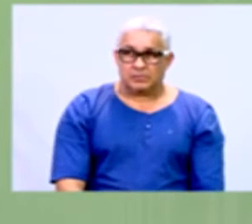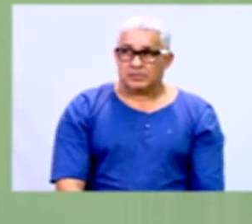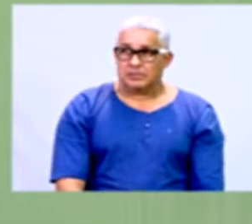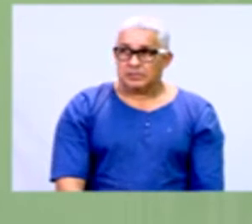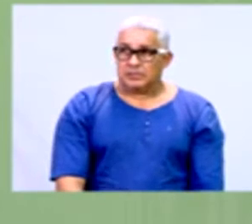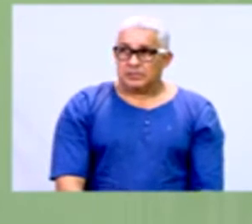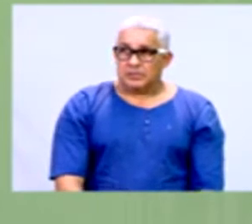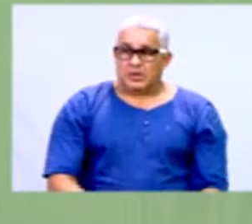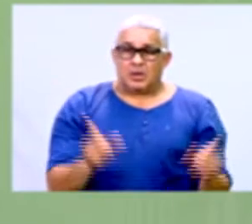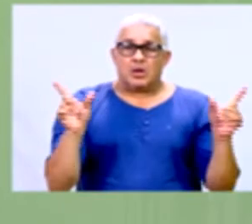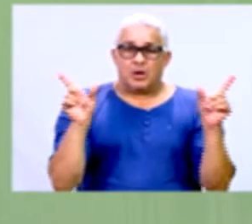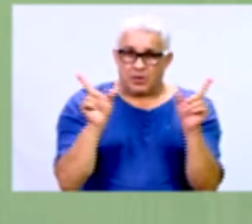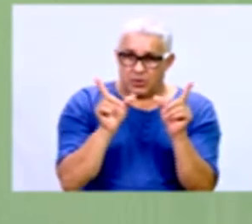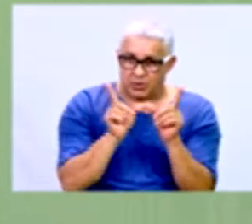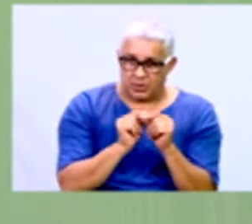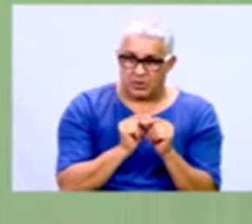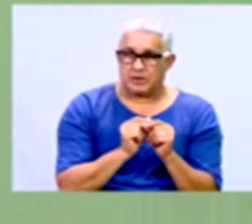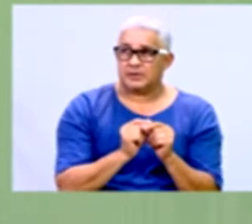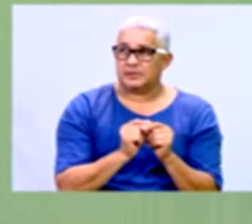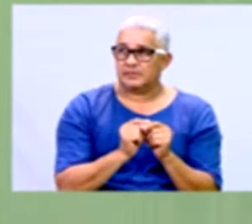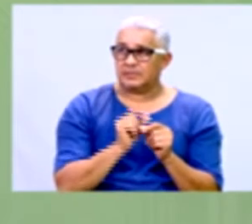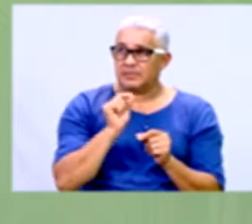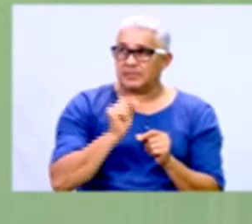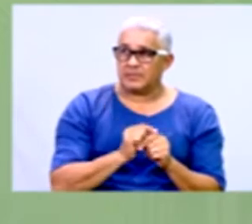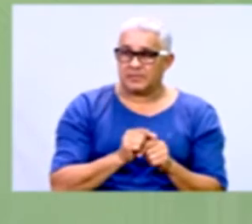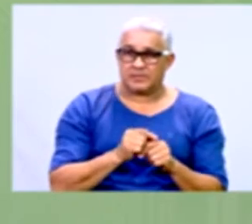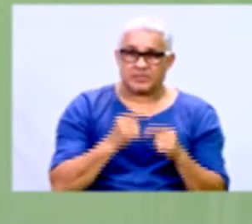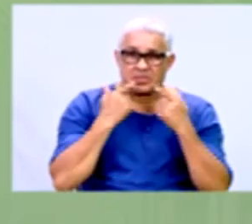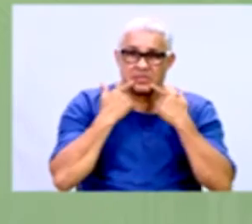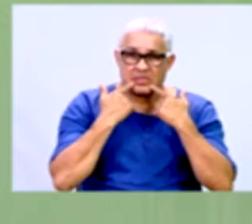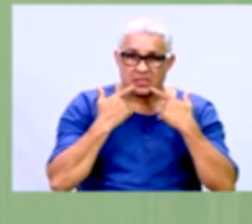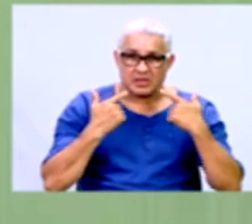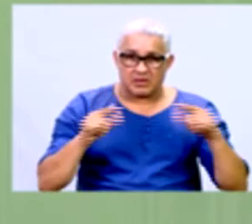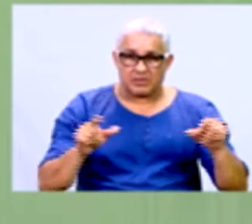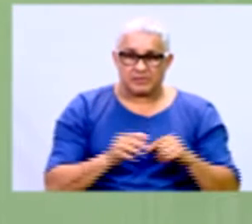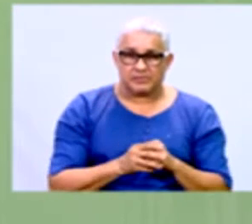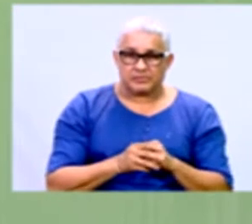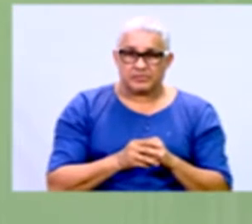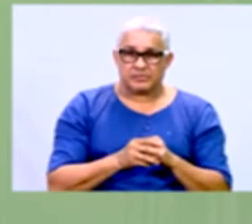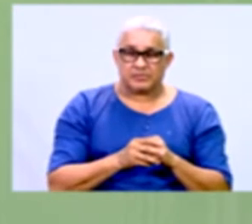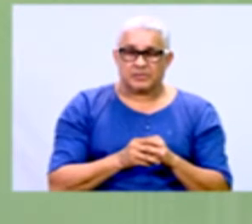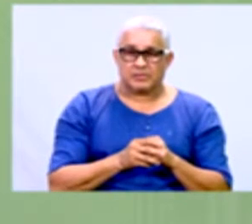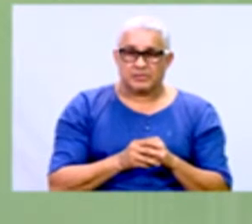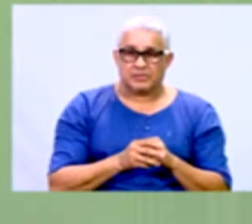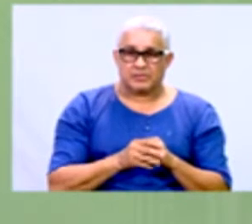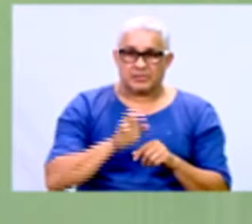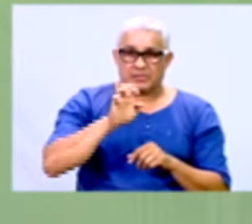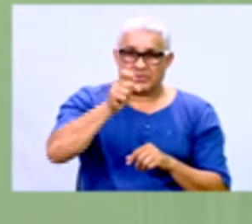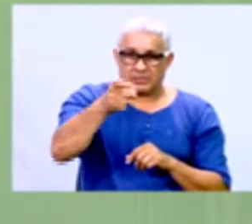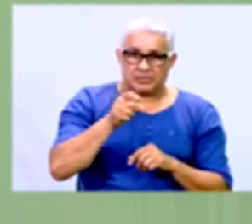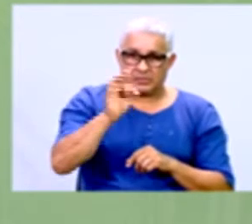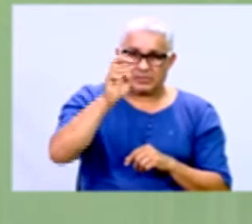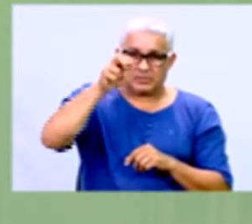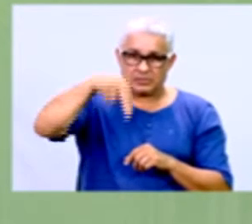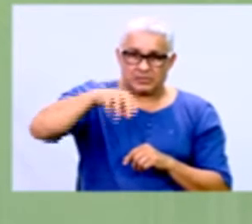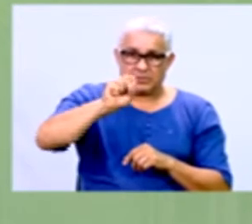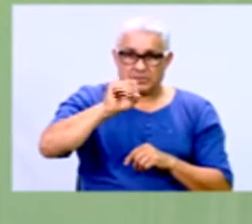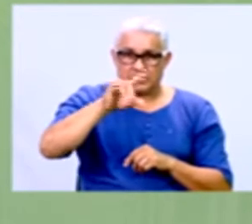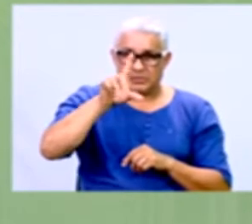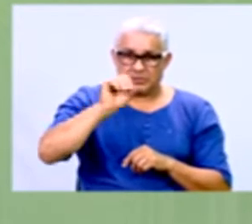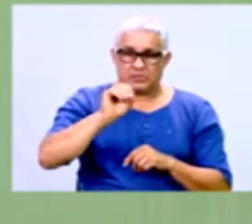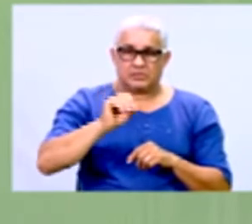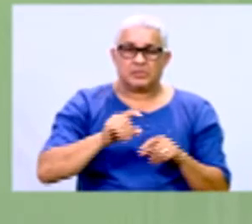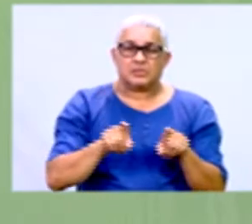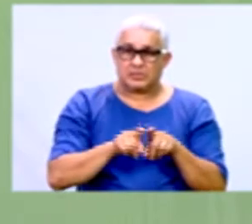Extensible Markup Language nada mais é do que uma linguagem de marcação extensiva, né? É um modelo aí de modelagem de